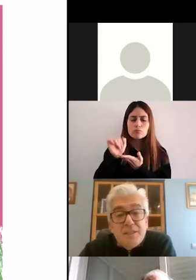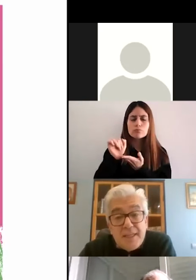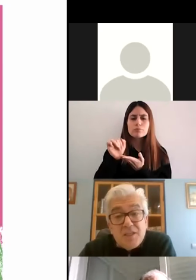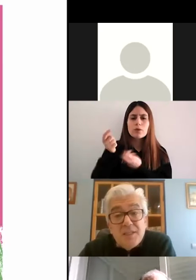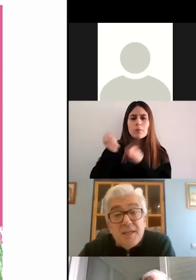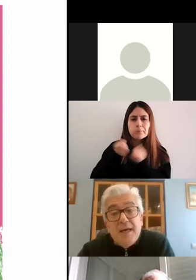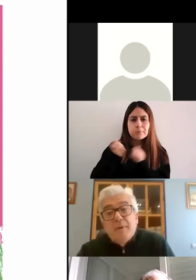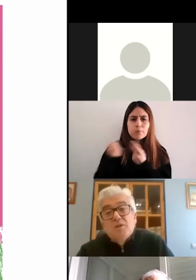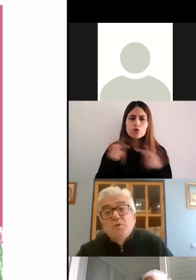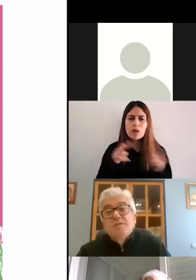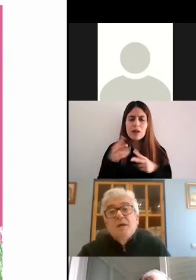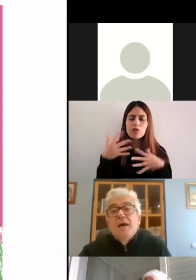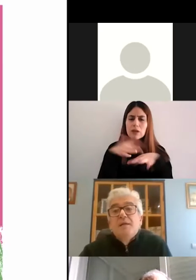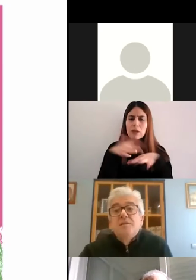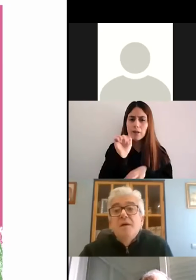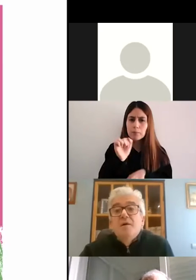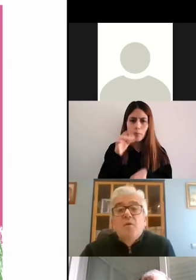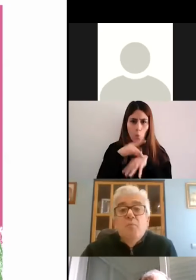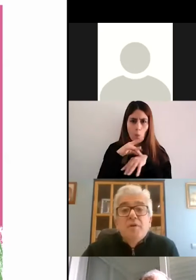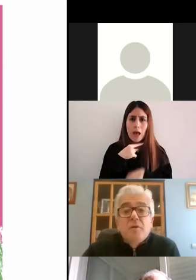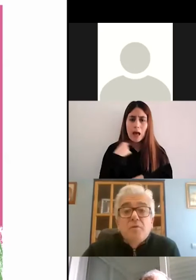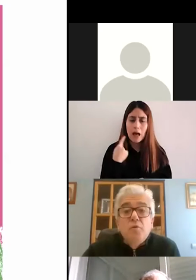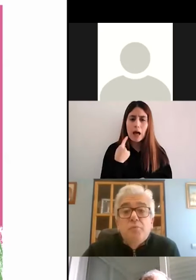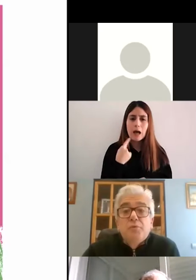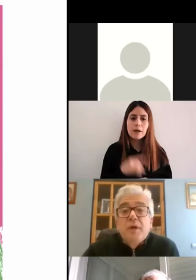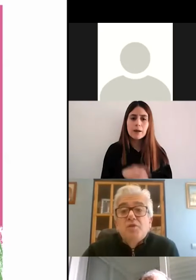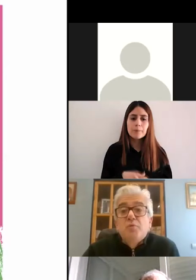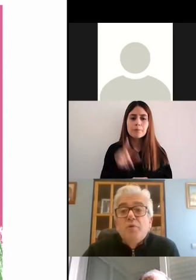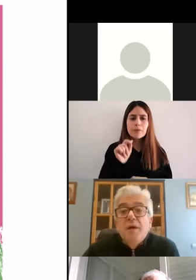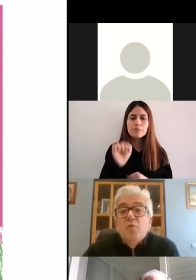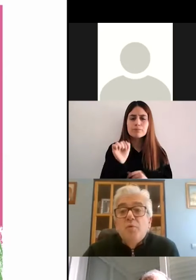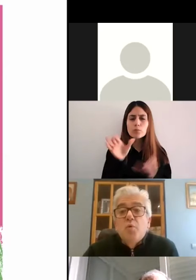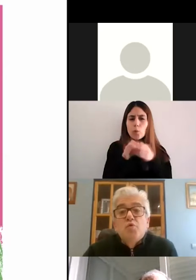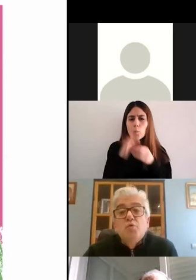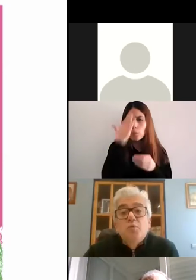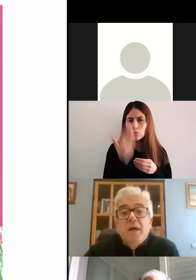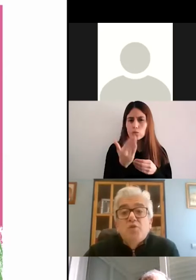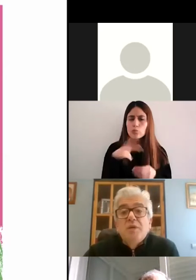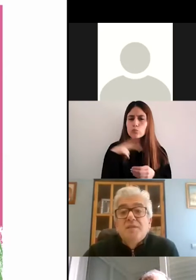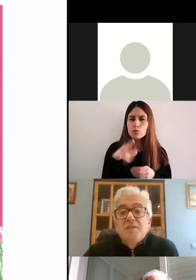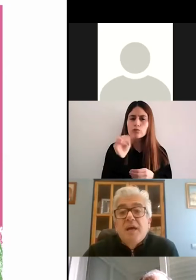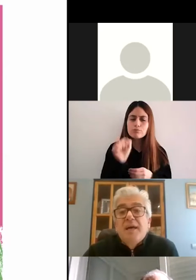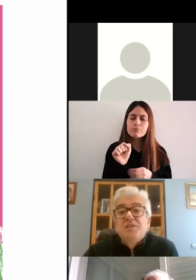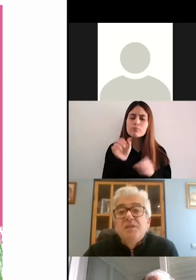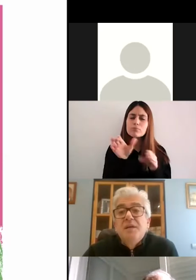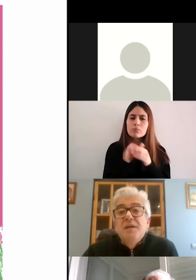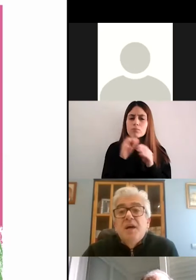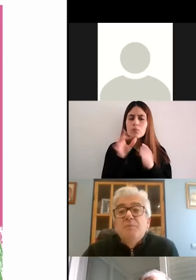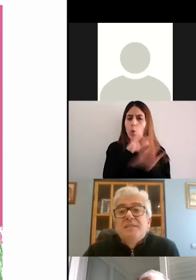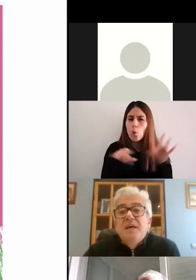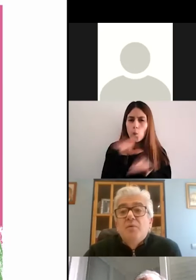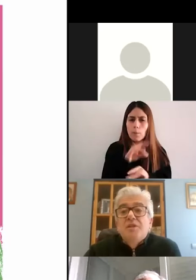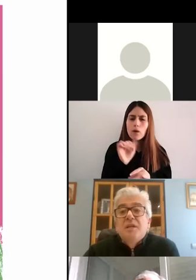da Estratégia Integrada para as Doenças Raras, com o Mirror Group português do Programa Europeu Conjunto para as Doenças Raras,